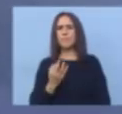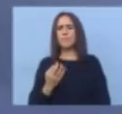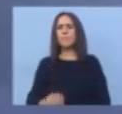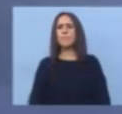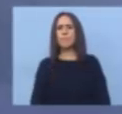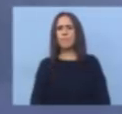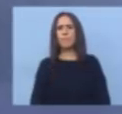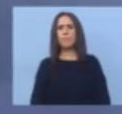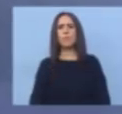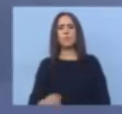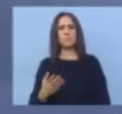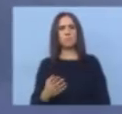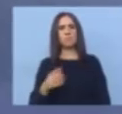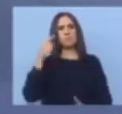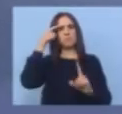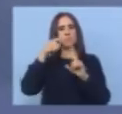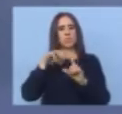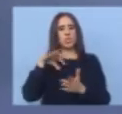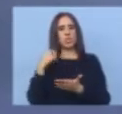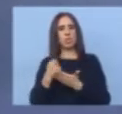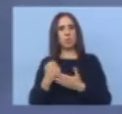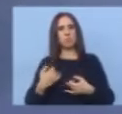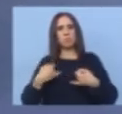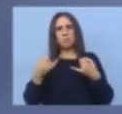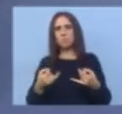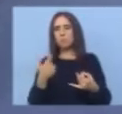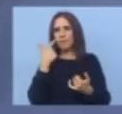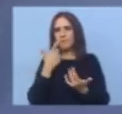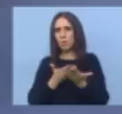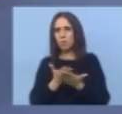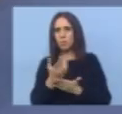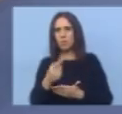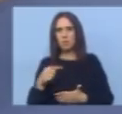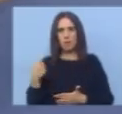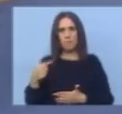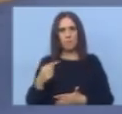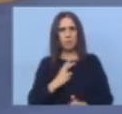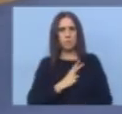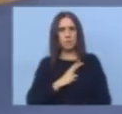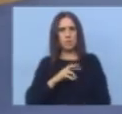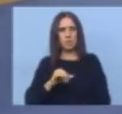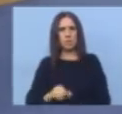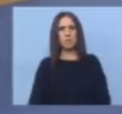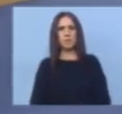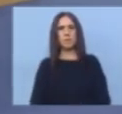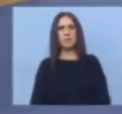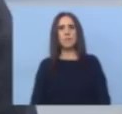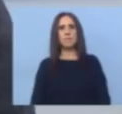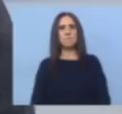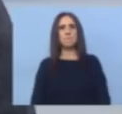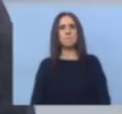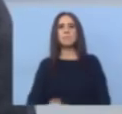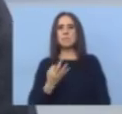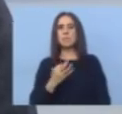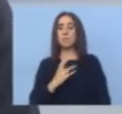Acredito que, depois de realizada a missão, existe algum tipo de continuidade também no cotidiano da universidade. Sim, isso também varia